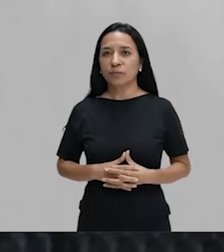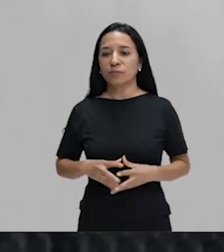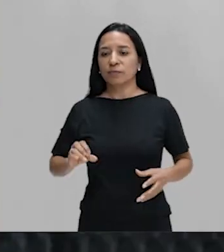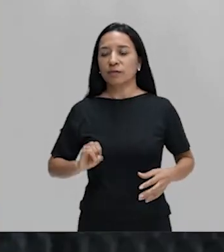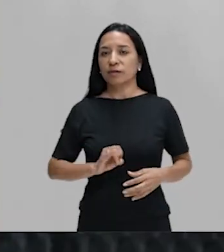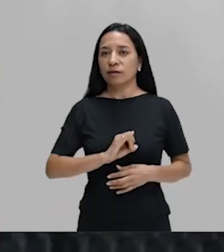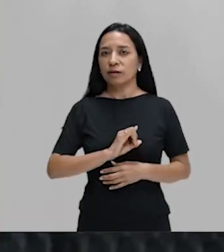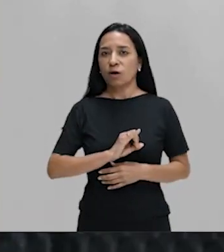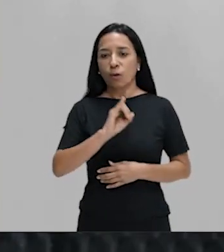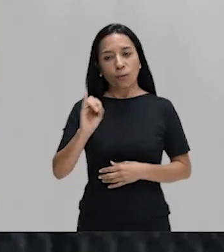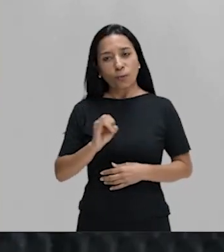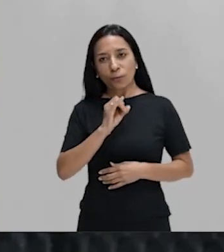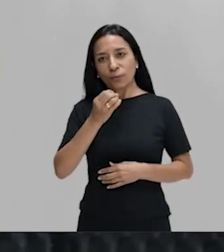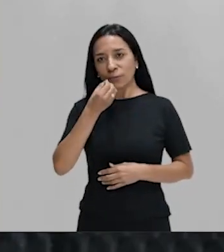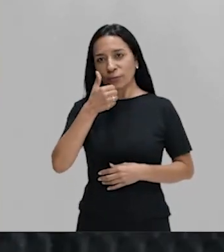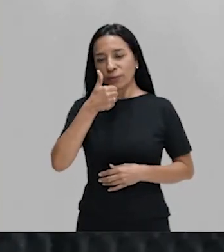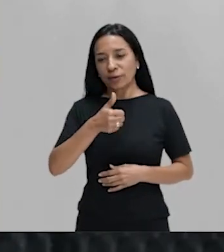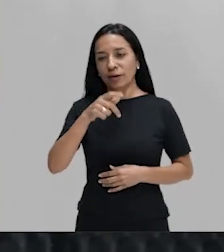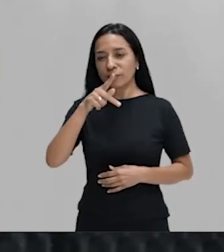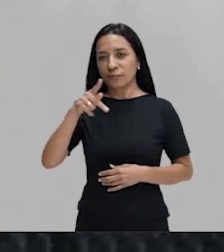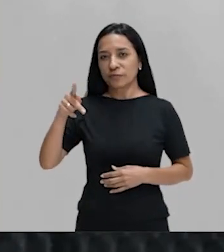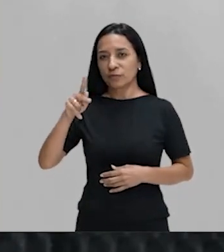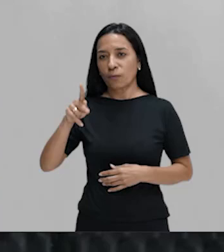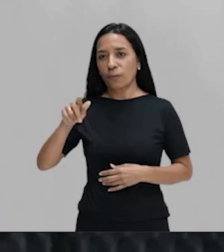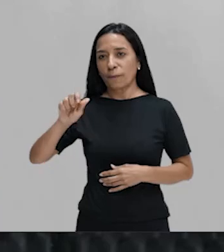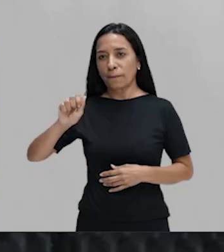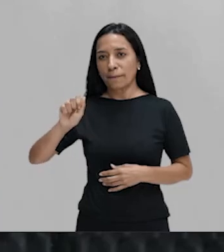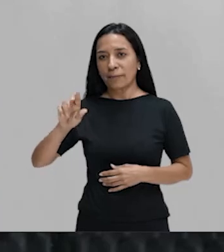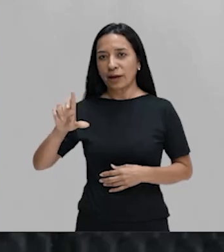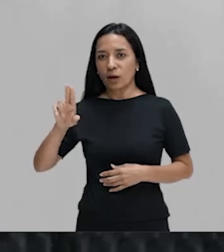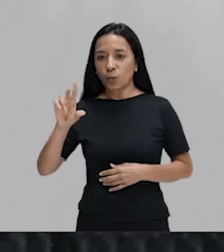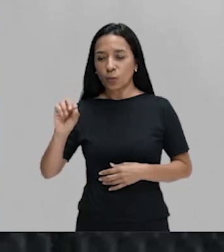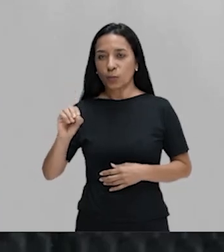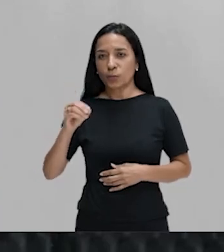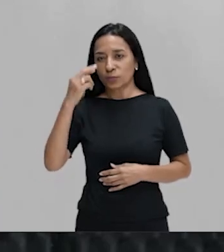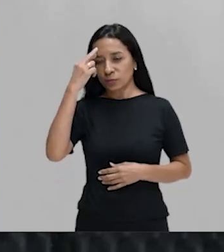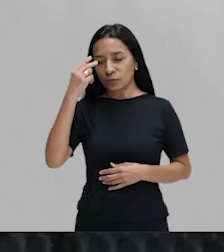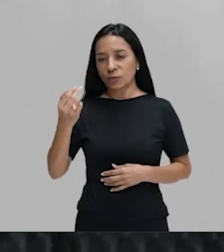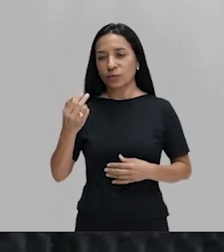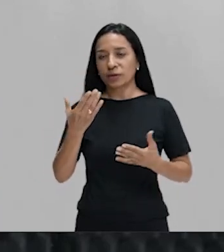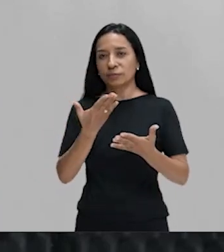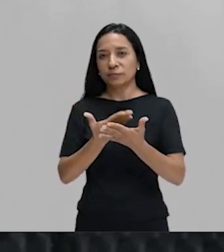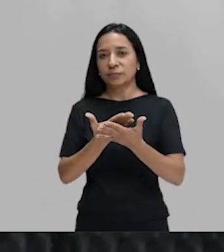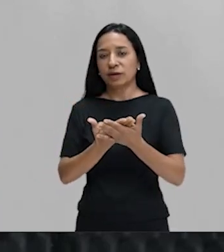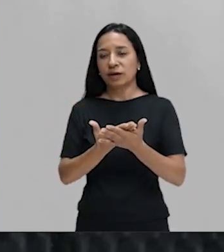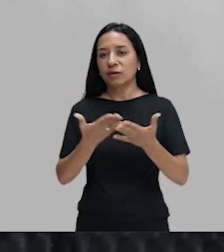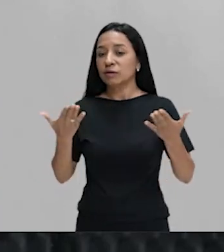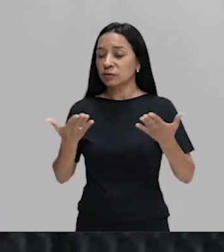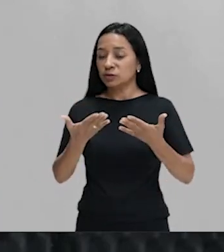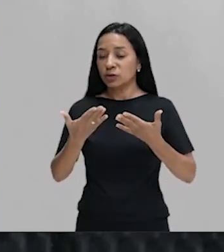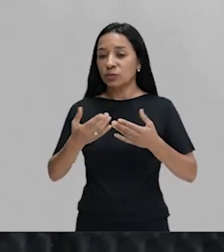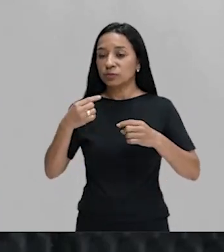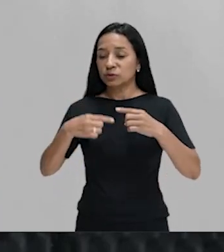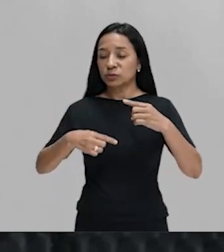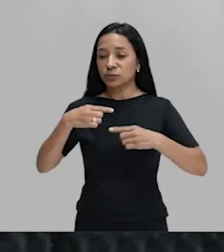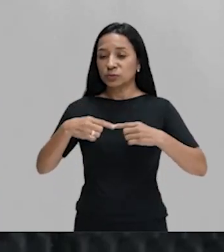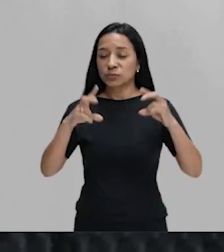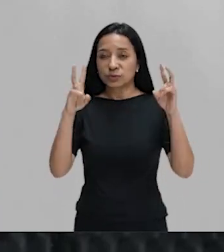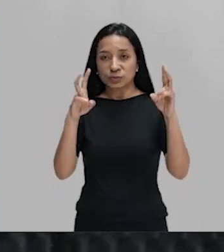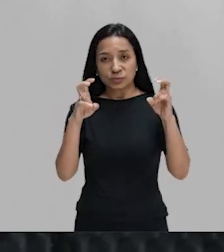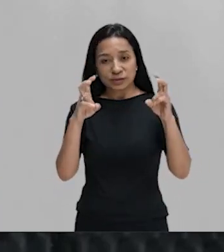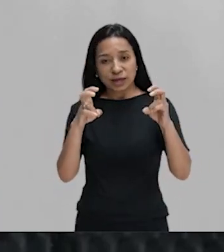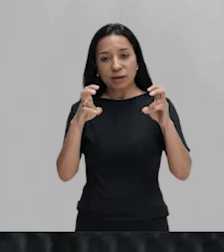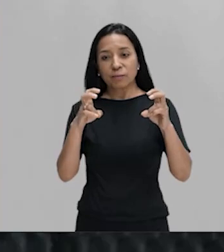pessoal, tudo bem? Professor Paulo Xereba de História. Nossa aula de hoje, iremos discutir um tema